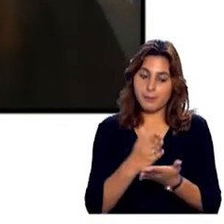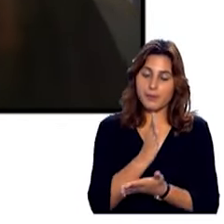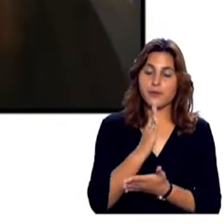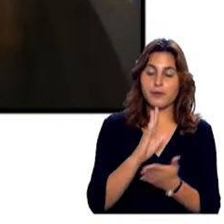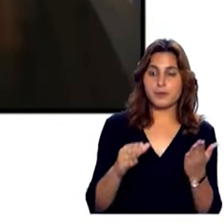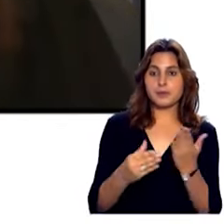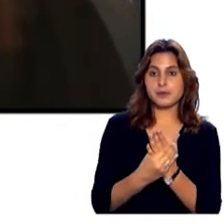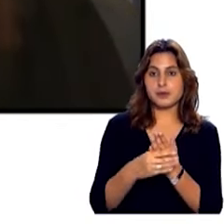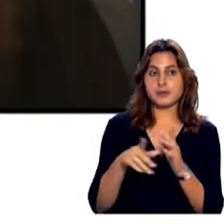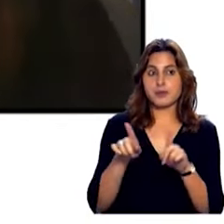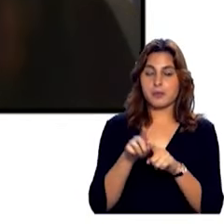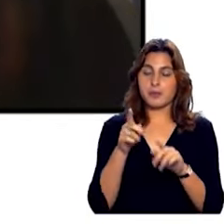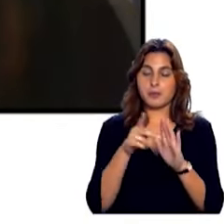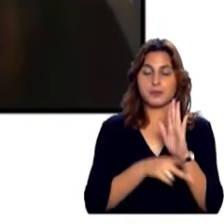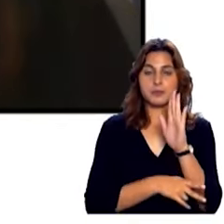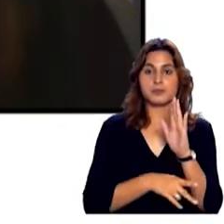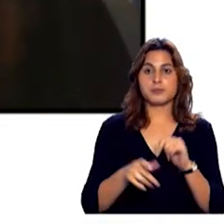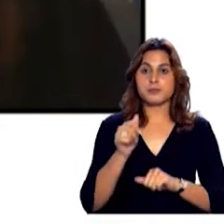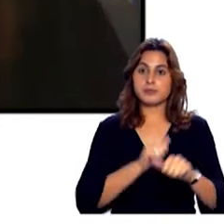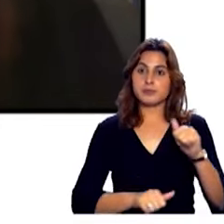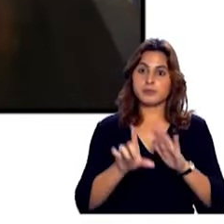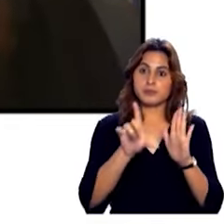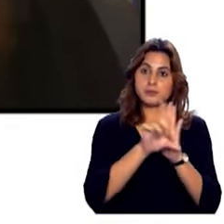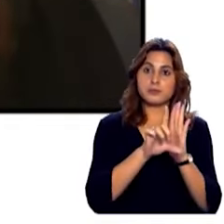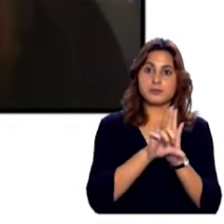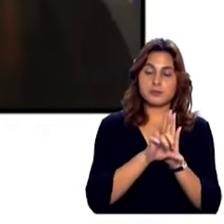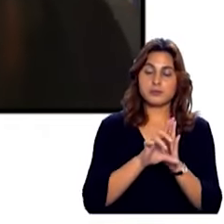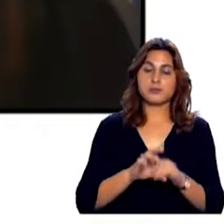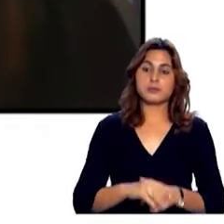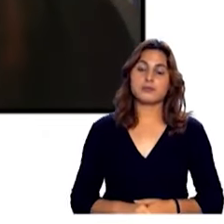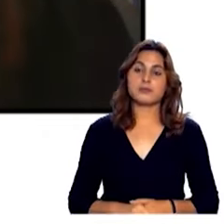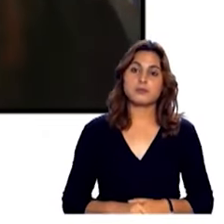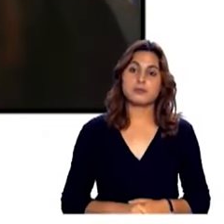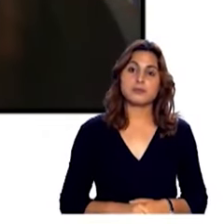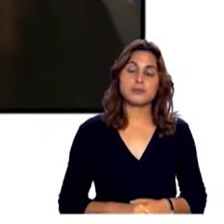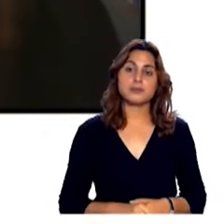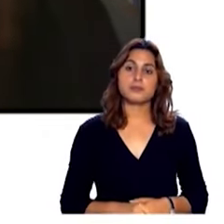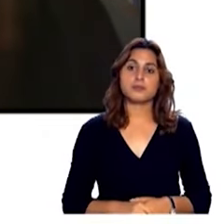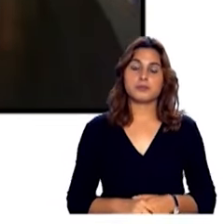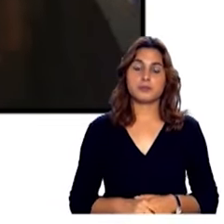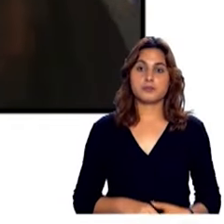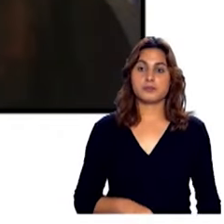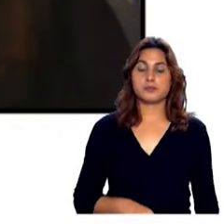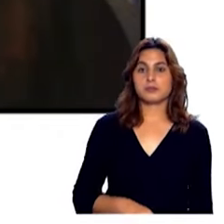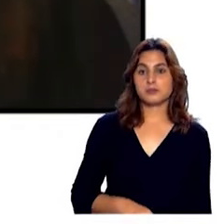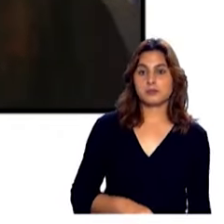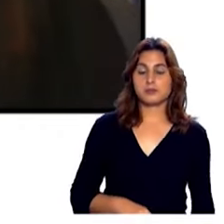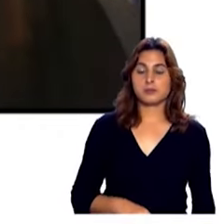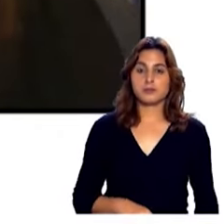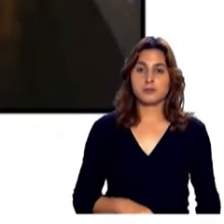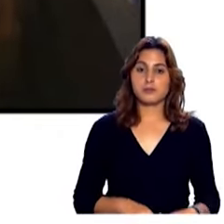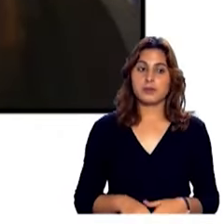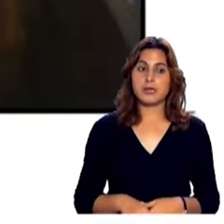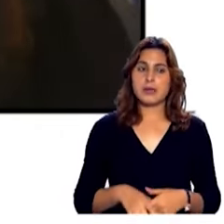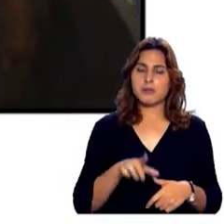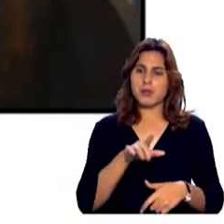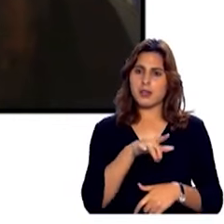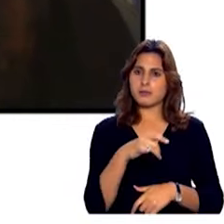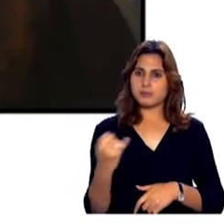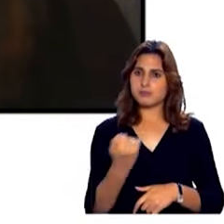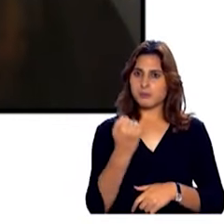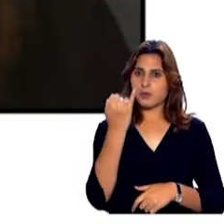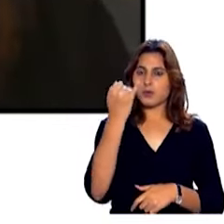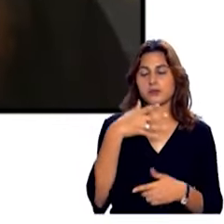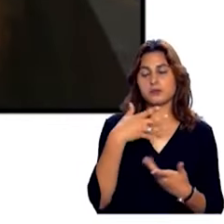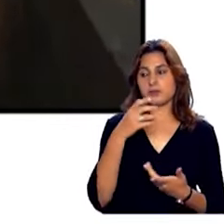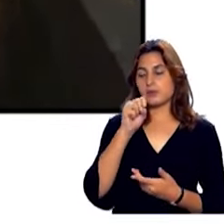projeto em sendo transformado em em lei esse projeto oriundo do STJ eh não tem relevância o STJ já